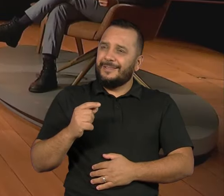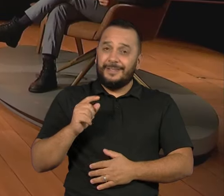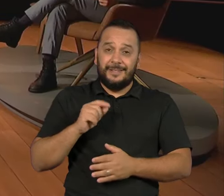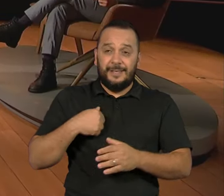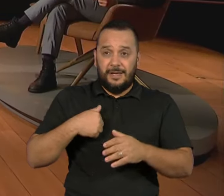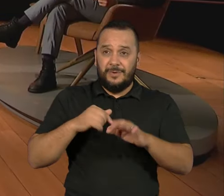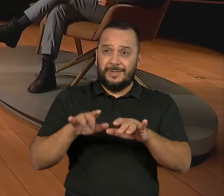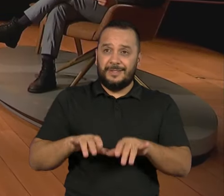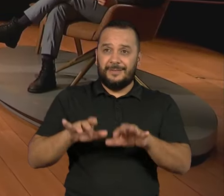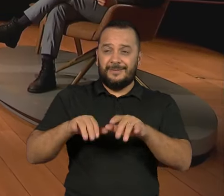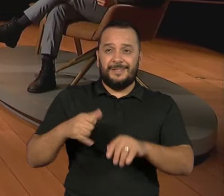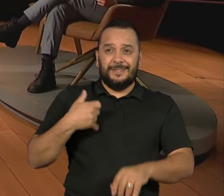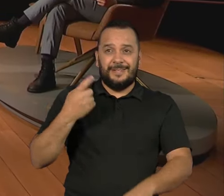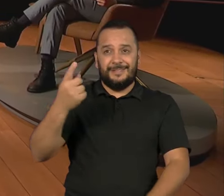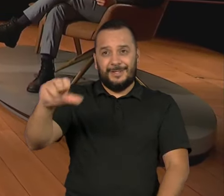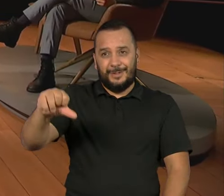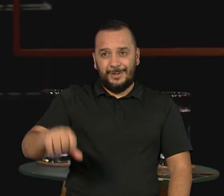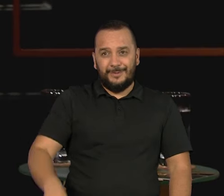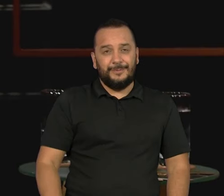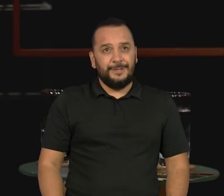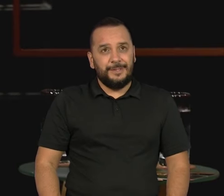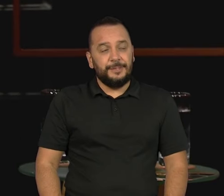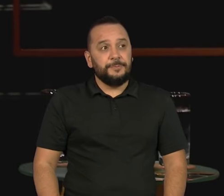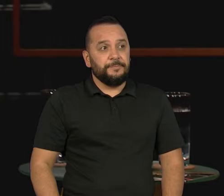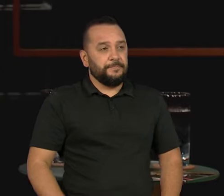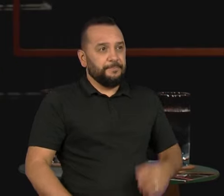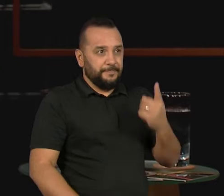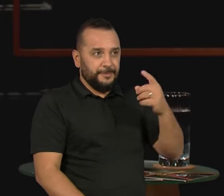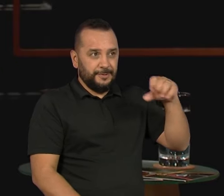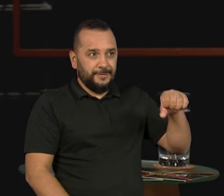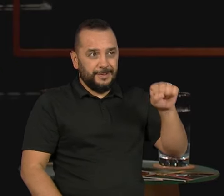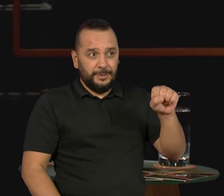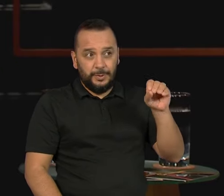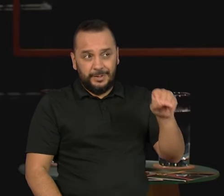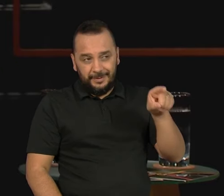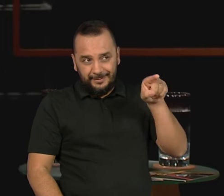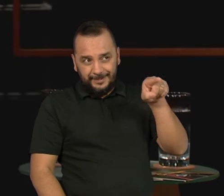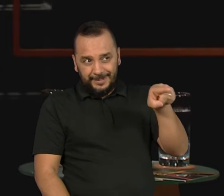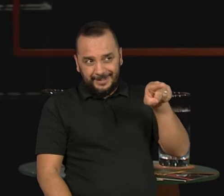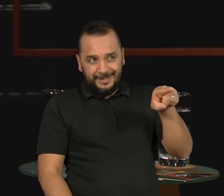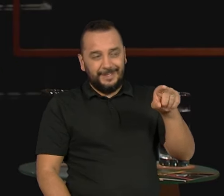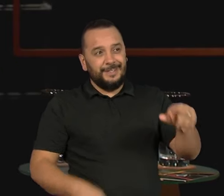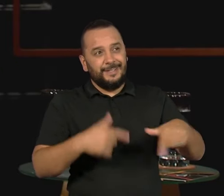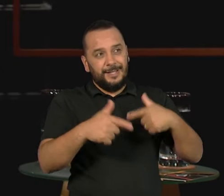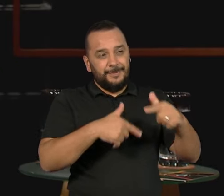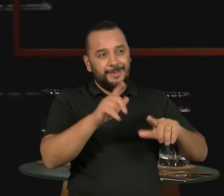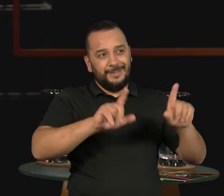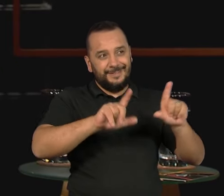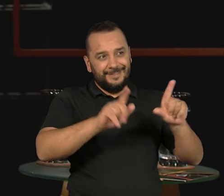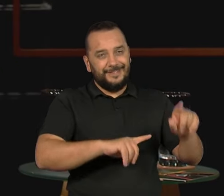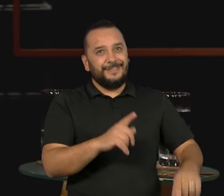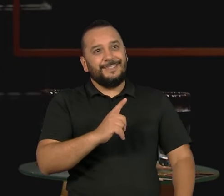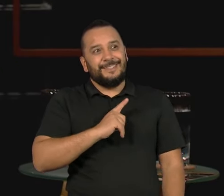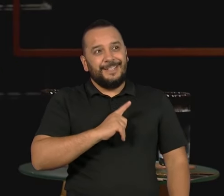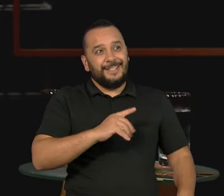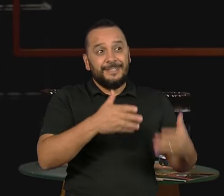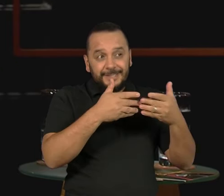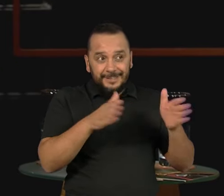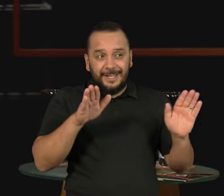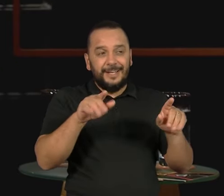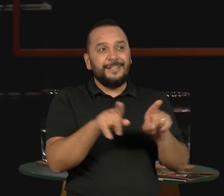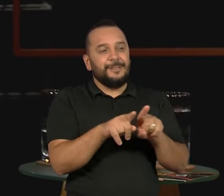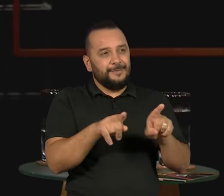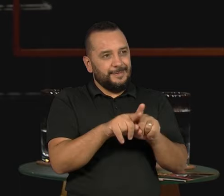idade. Que maravilha. Bom, ainda nos anos 80, você passou a atuar na televisão e acontece aquela sua estreia como